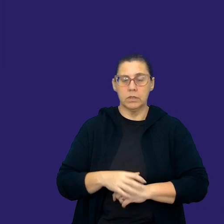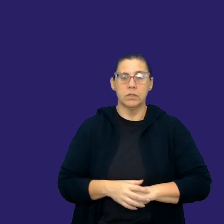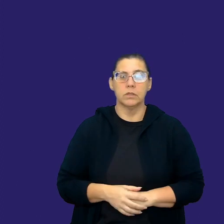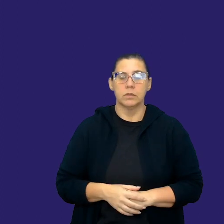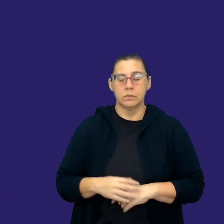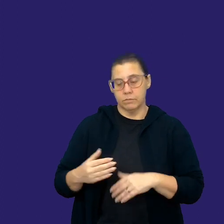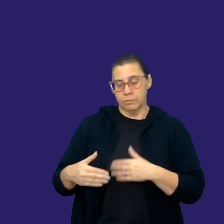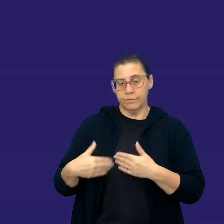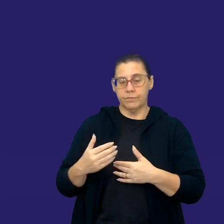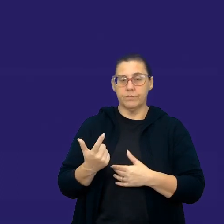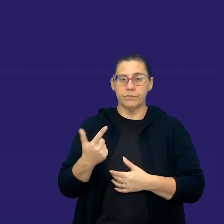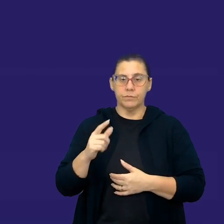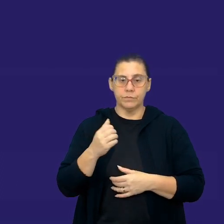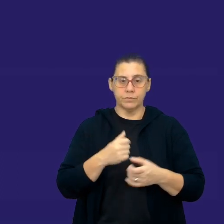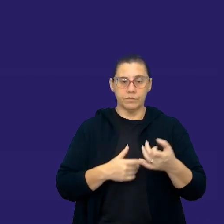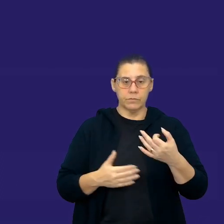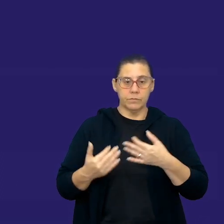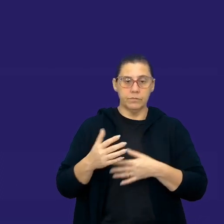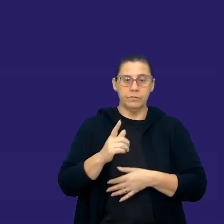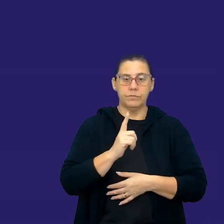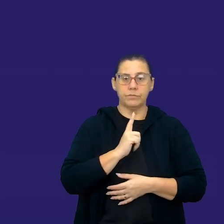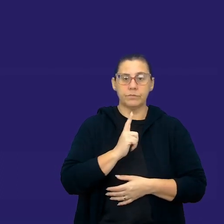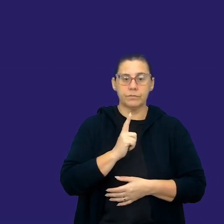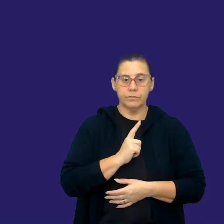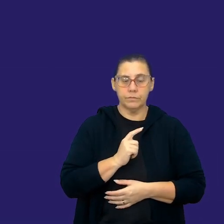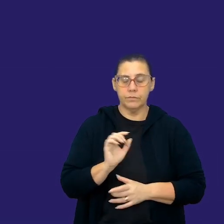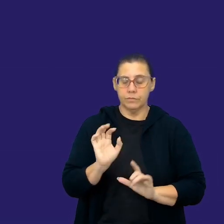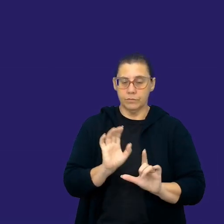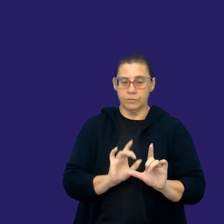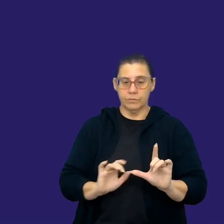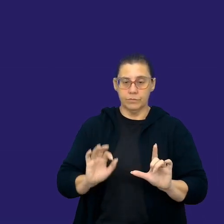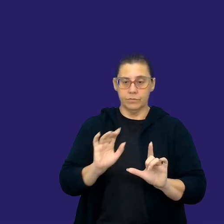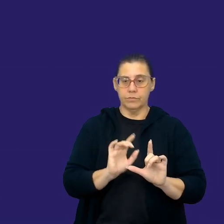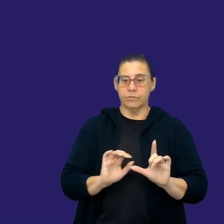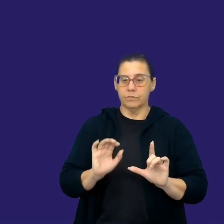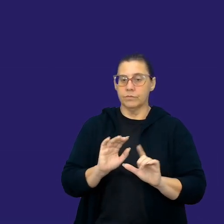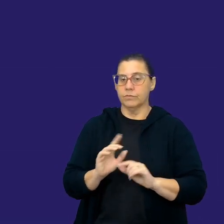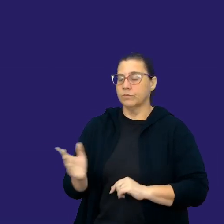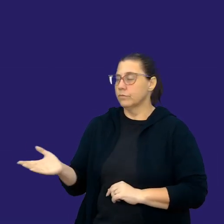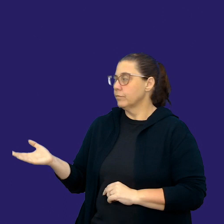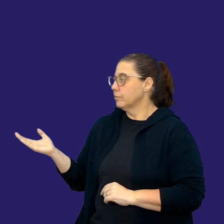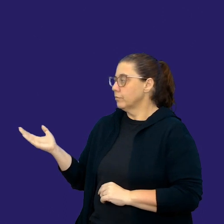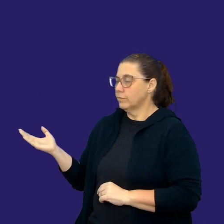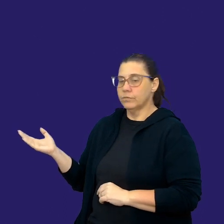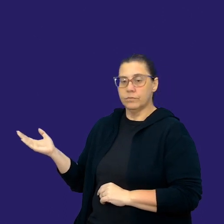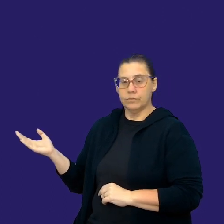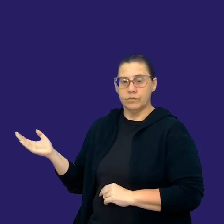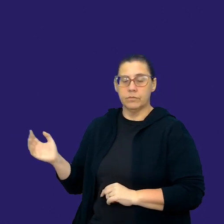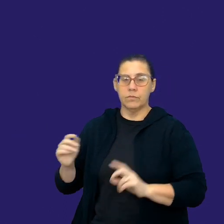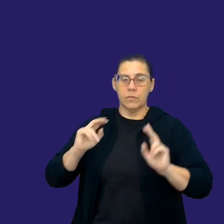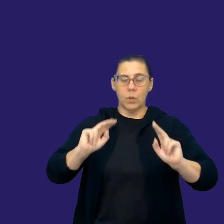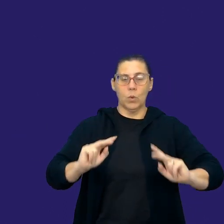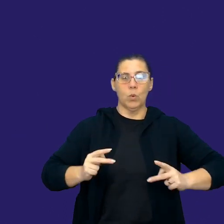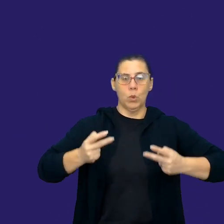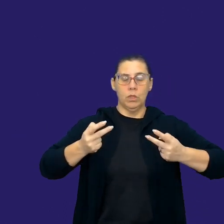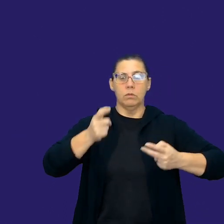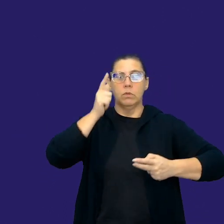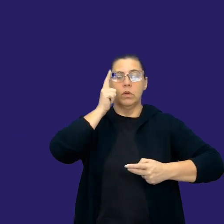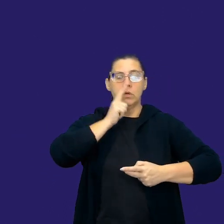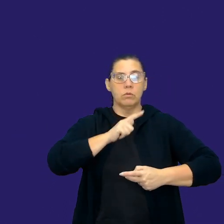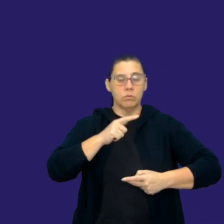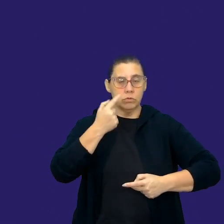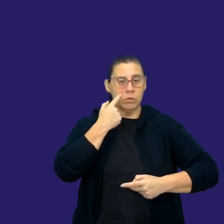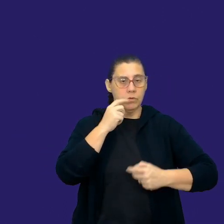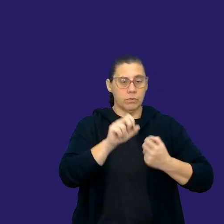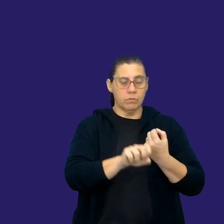Avançando no próximo slide, a gente tem o QR Code com um link para a gente acessar a versão online